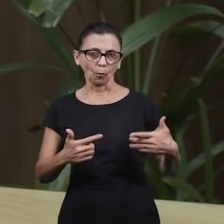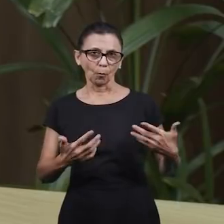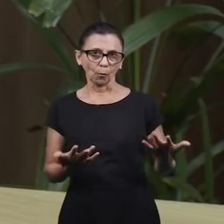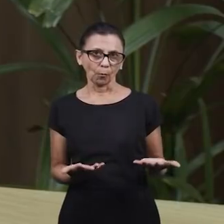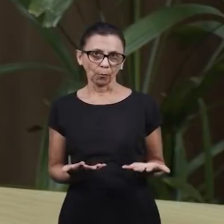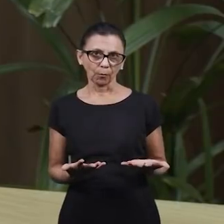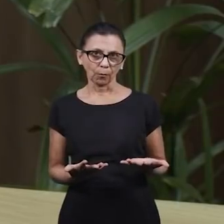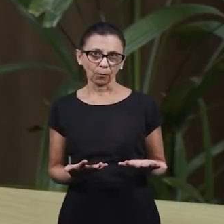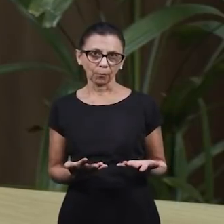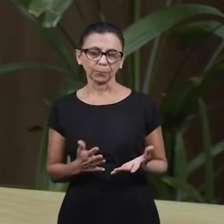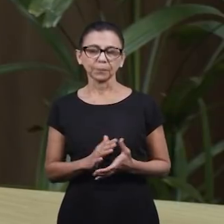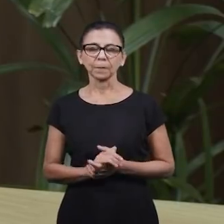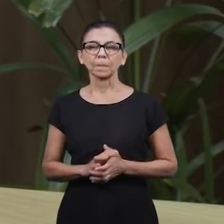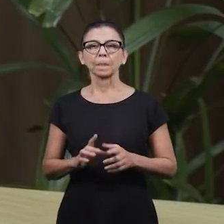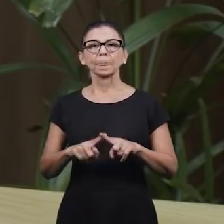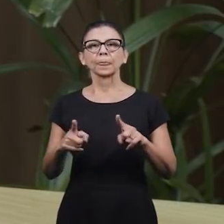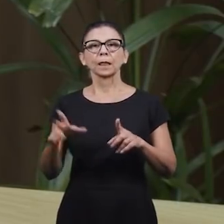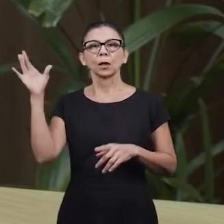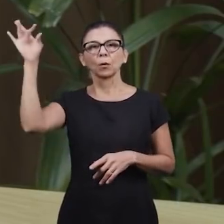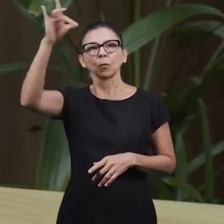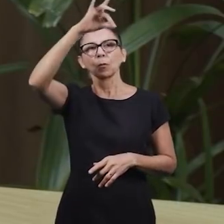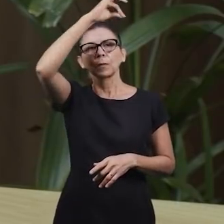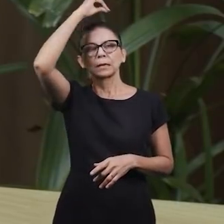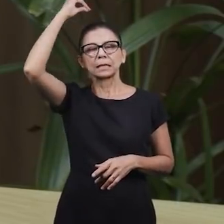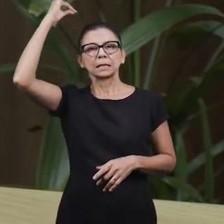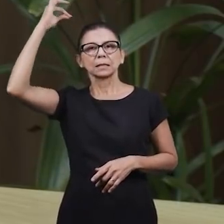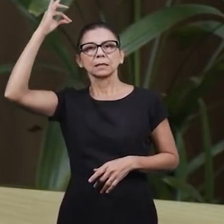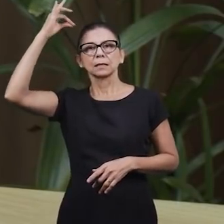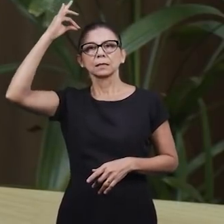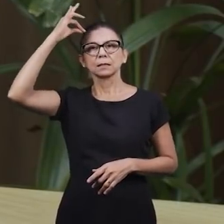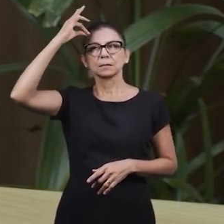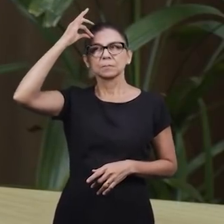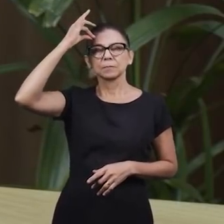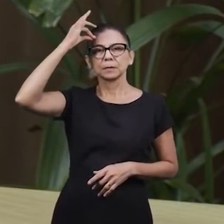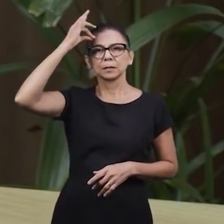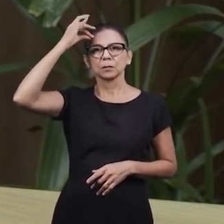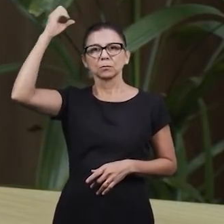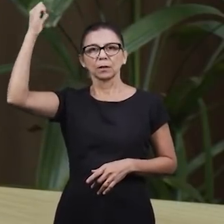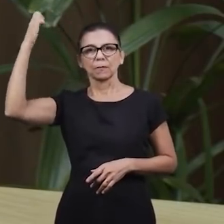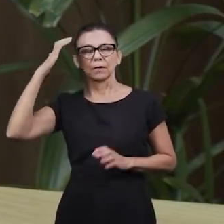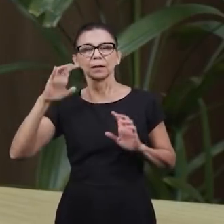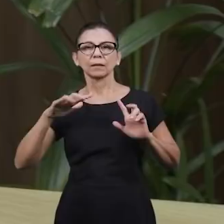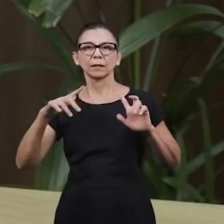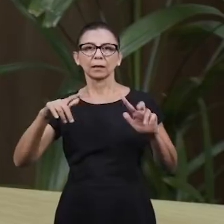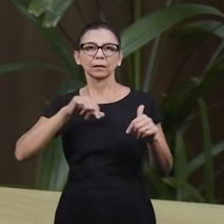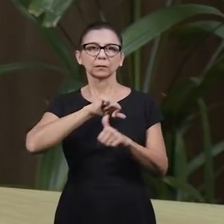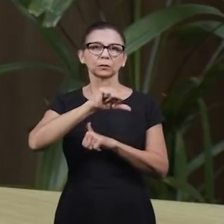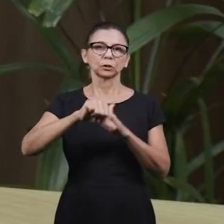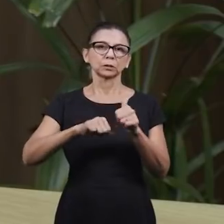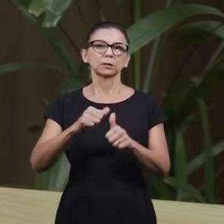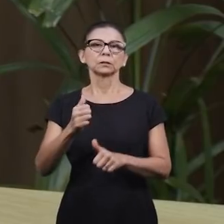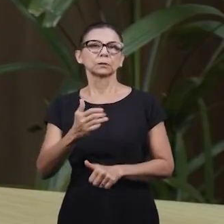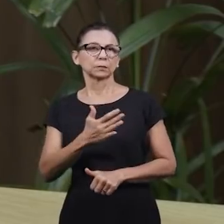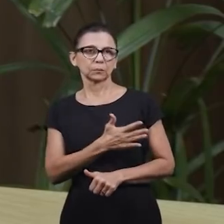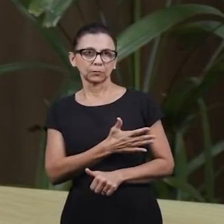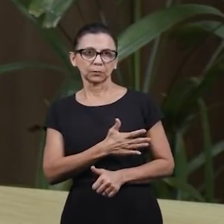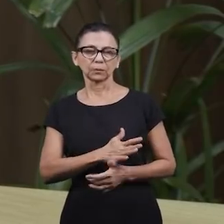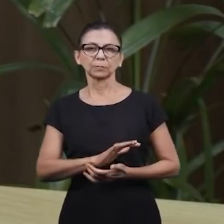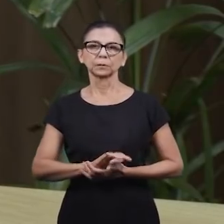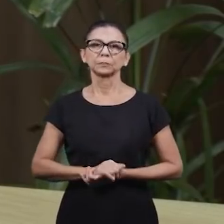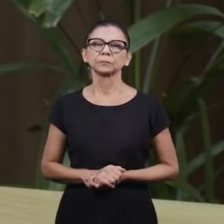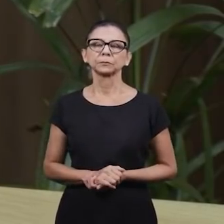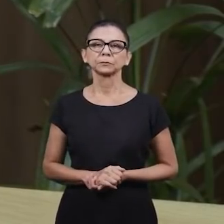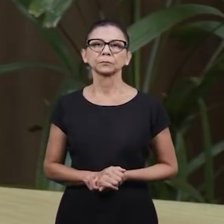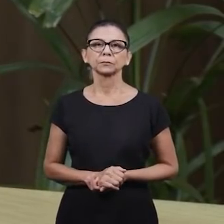pode ficar só com a letra. Mas o Espírito não, o Espírito agindo na letra, ele vivifica, ele traz vida. Então,